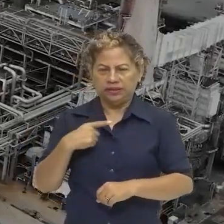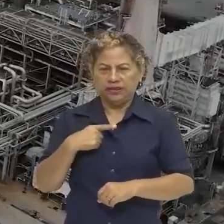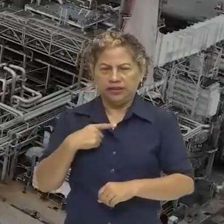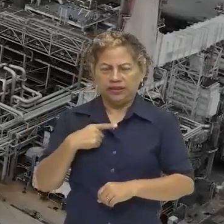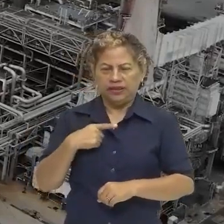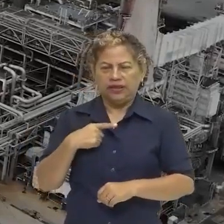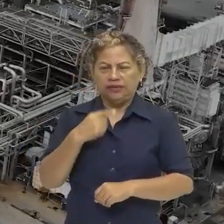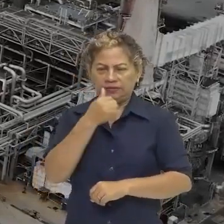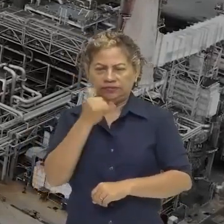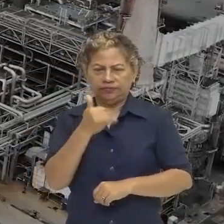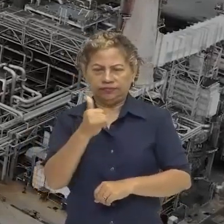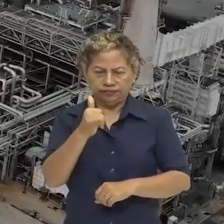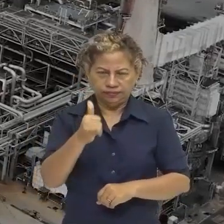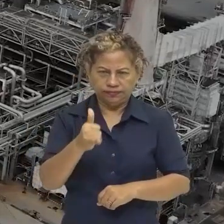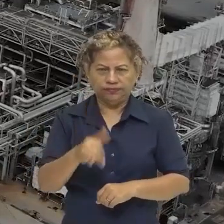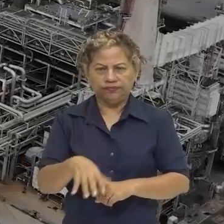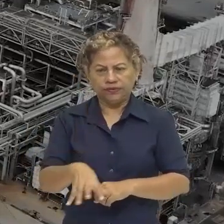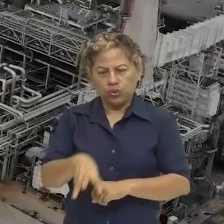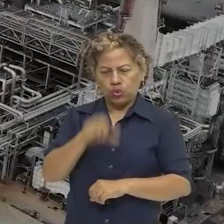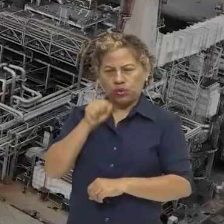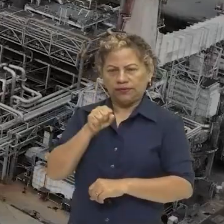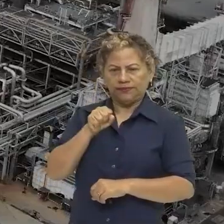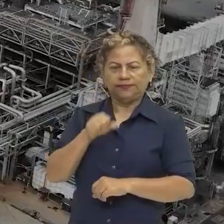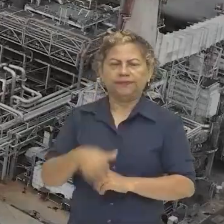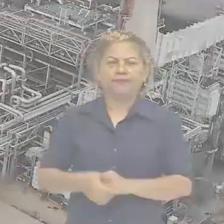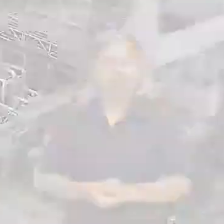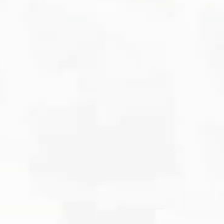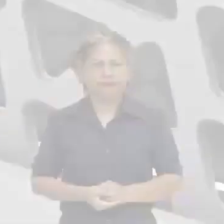de eletricidade.